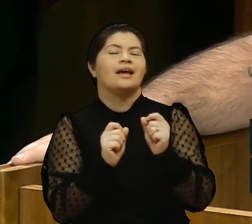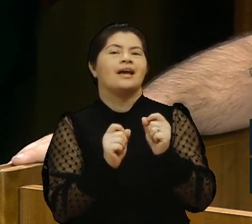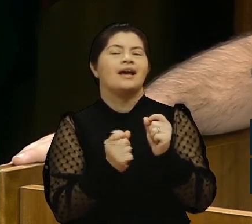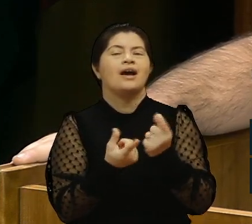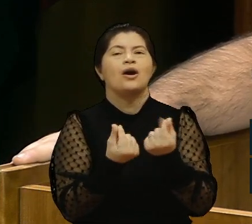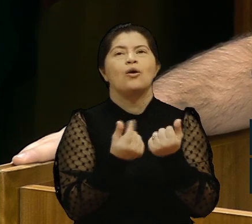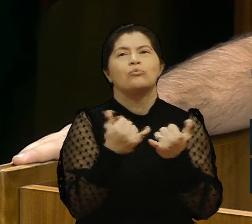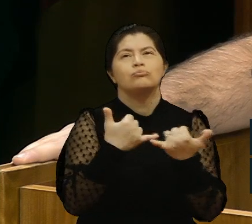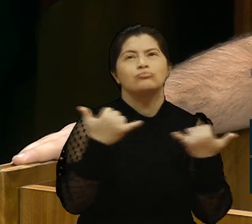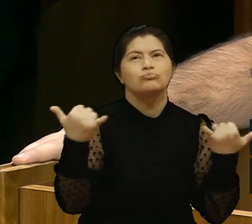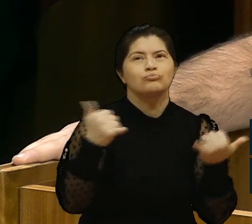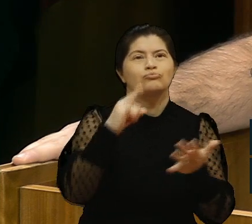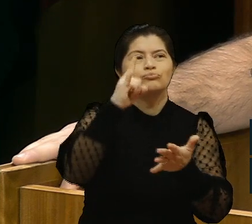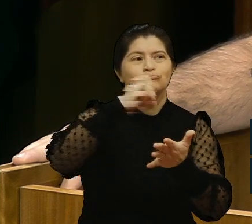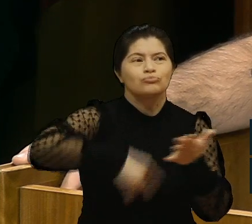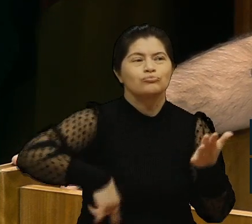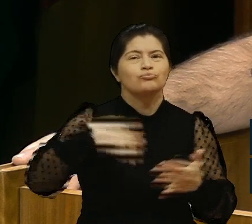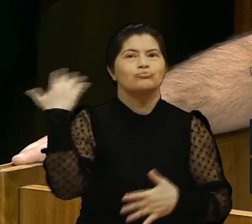que está na sua casa.